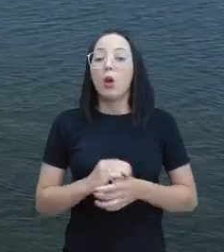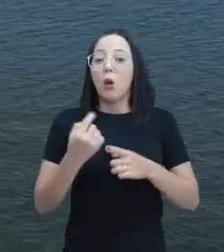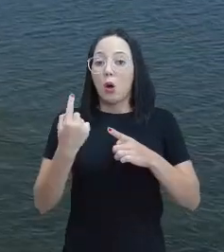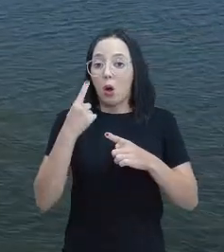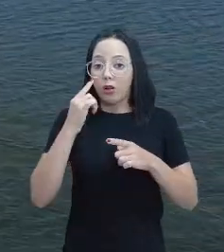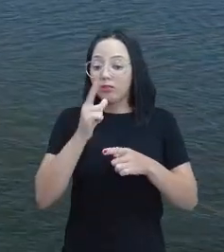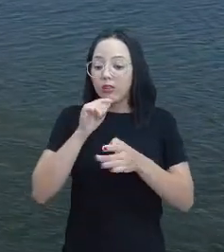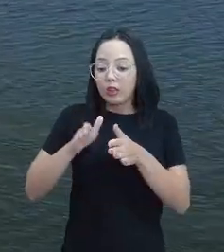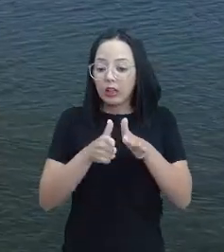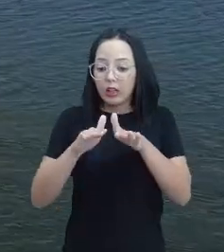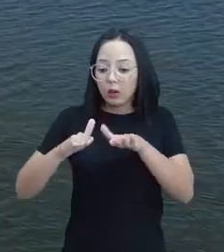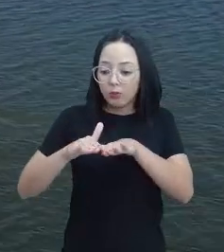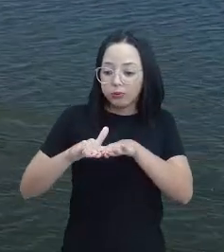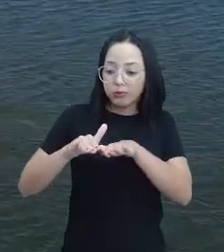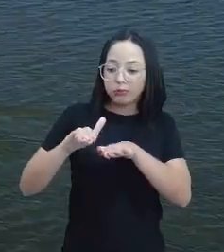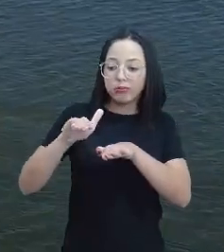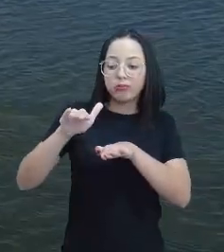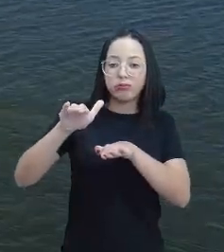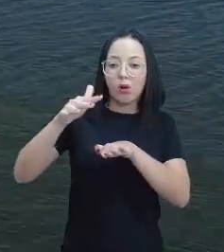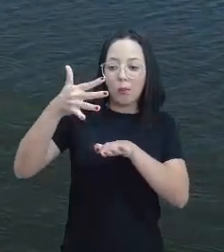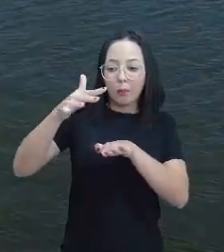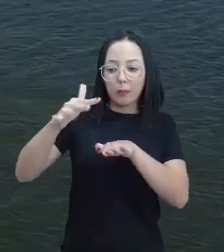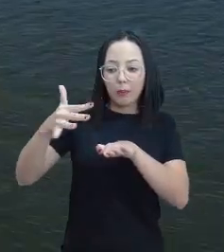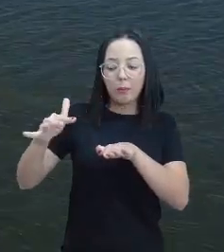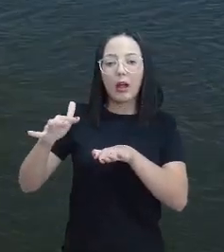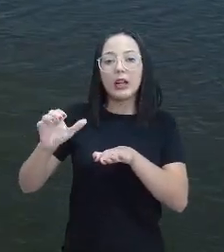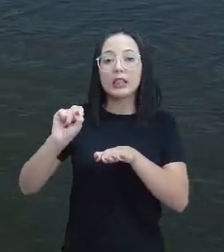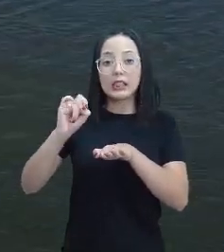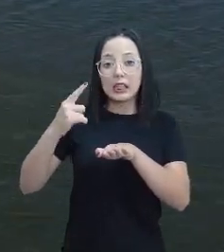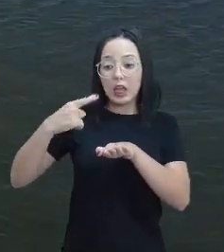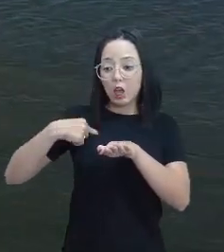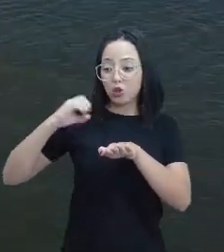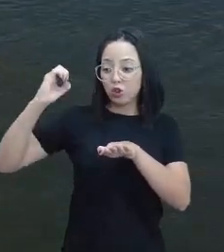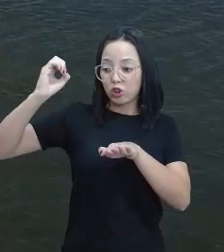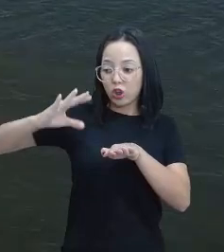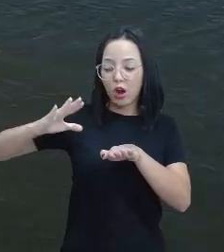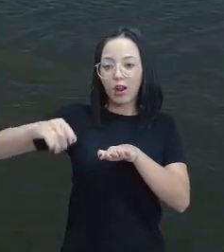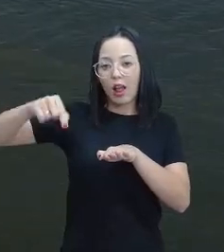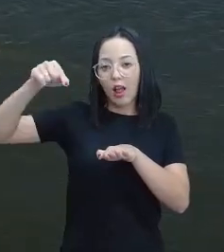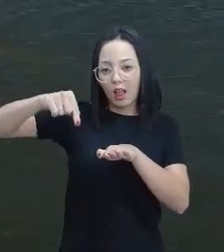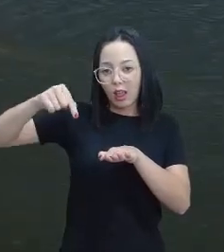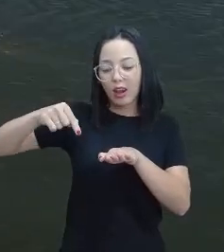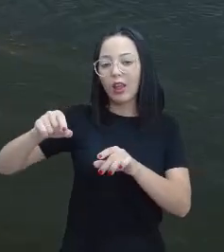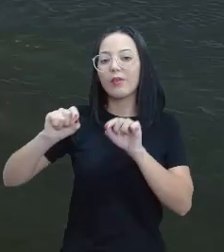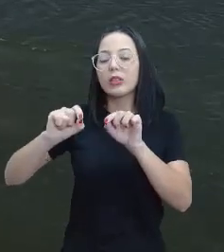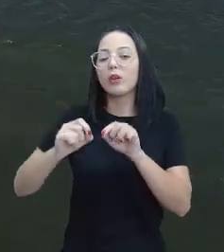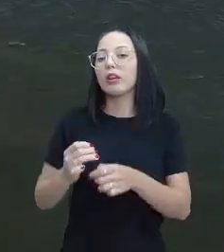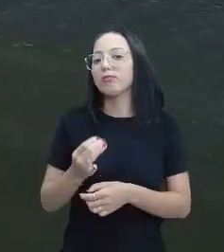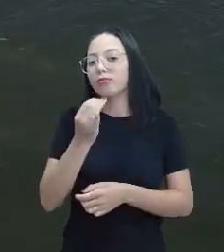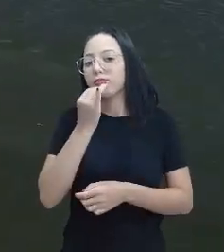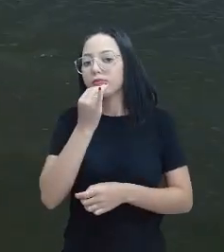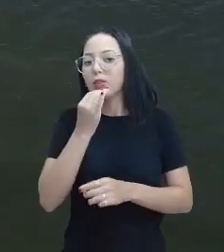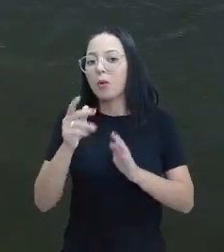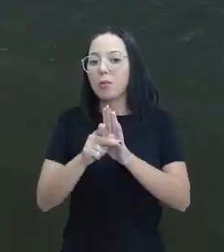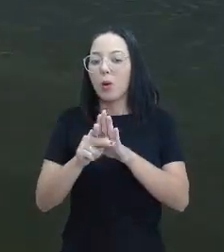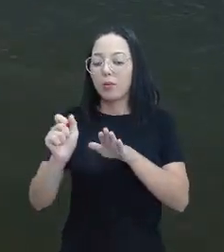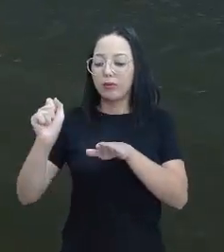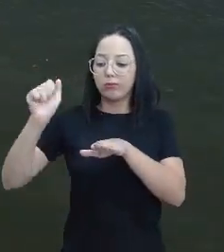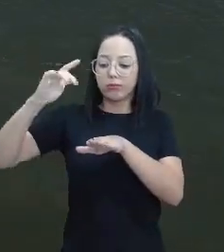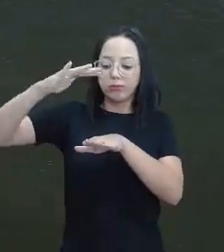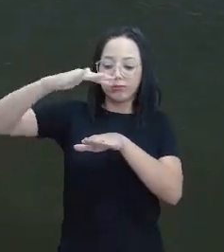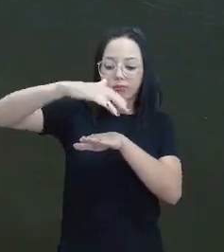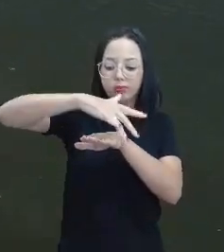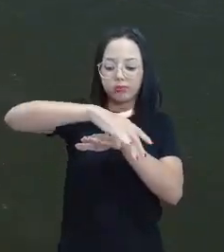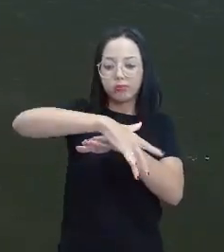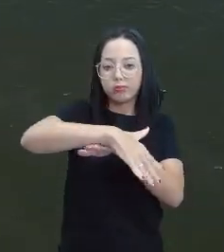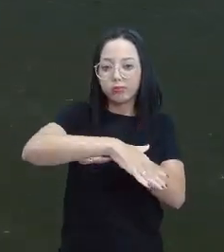mais alta do rio, ou dos afluentes dele, onde se jogar lixo, onde se jogar resíduo sólido, a tendência é descer para aqui. Como está